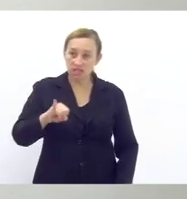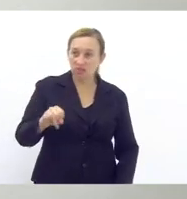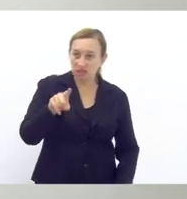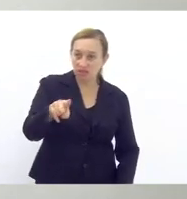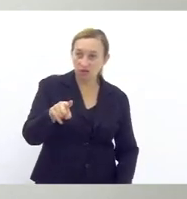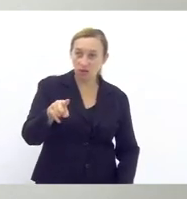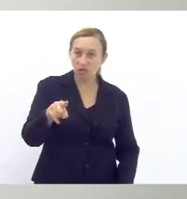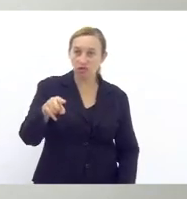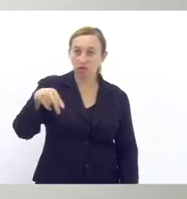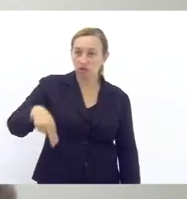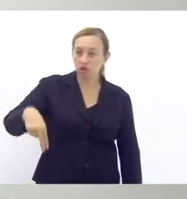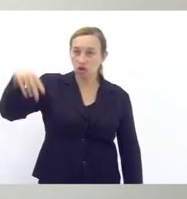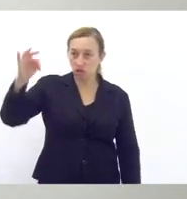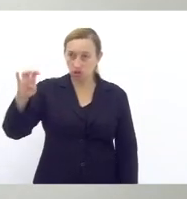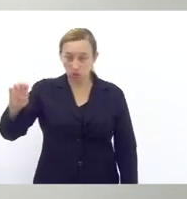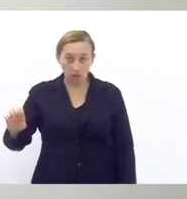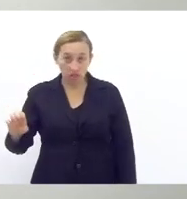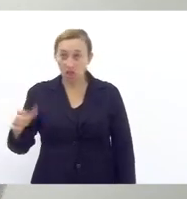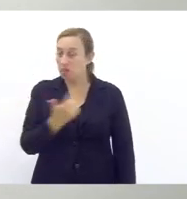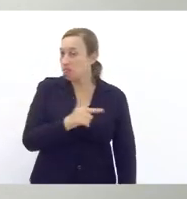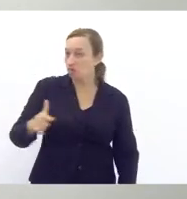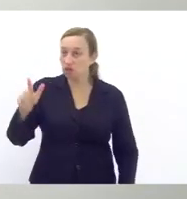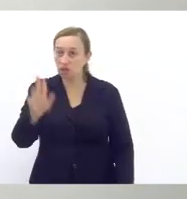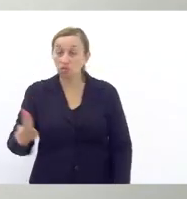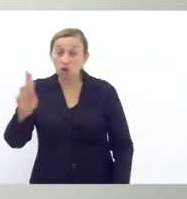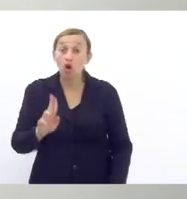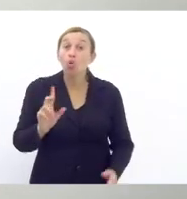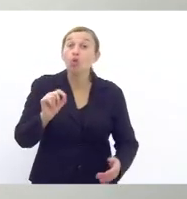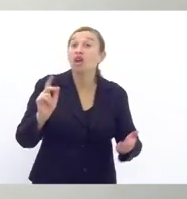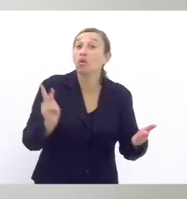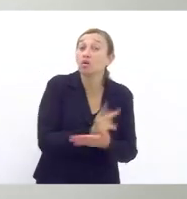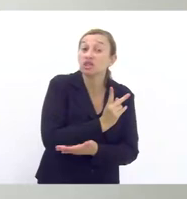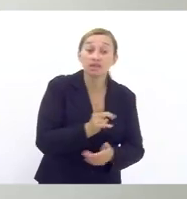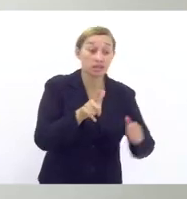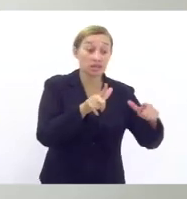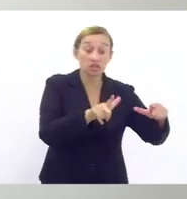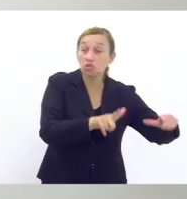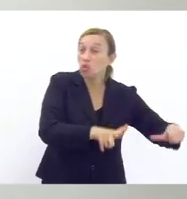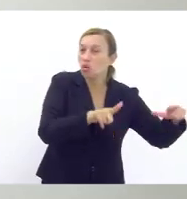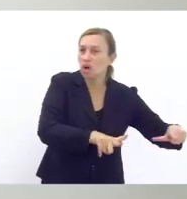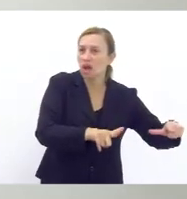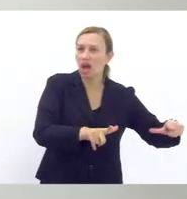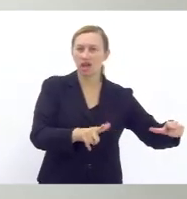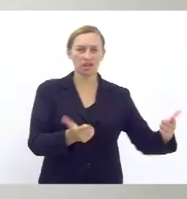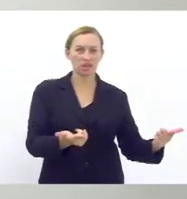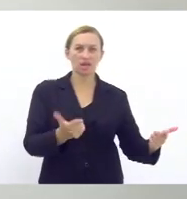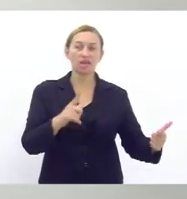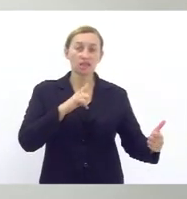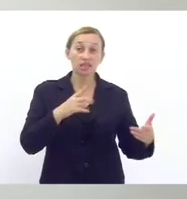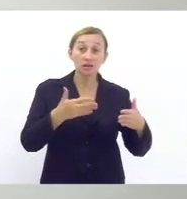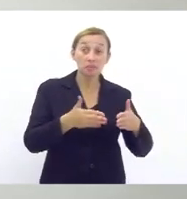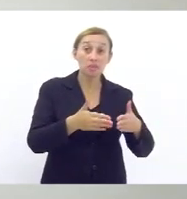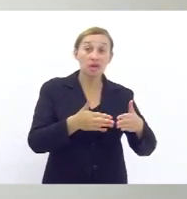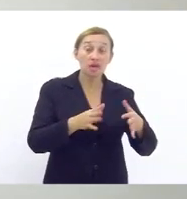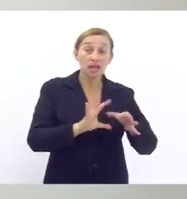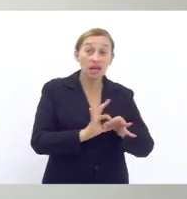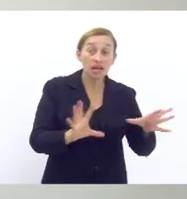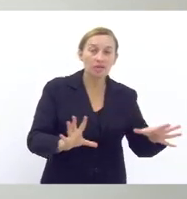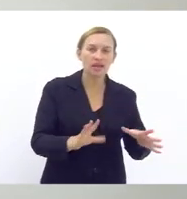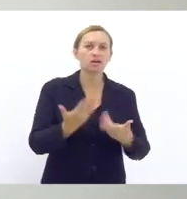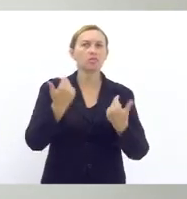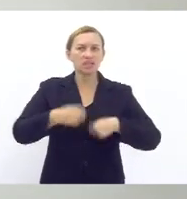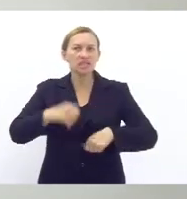Doutor o que que acontece nesses ambientes que existe permissão porque é isso que a gente tem que